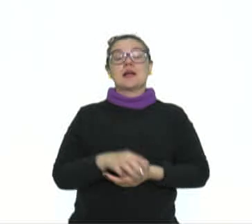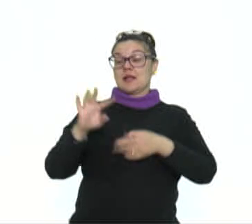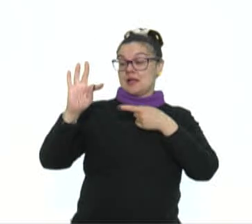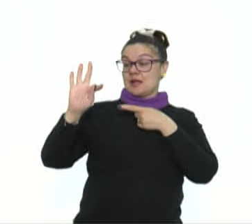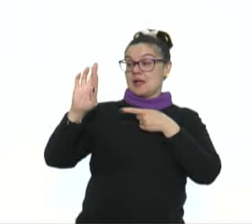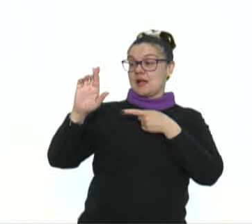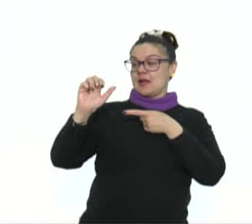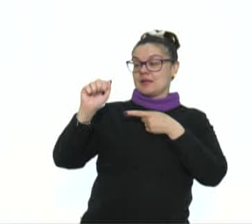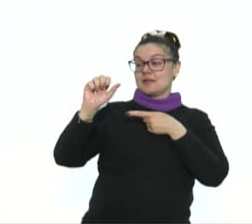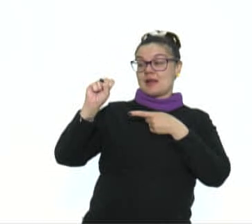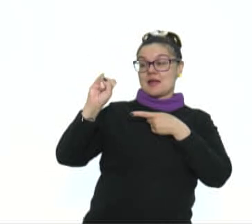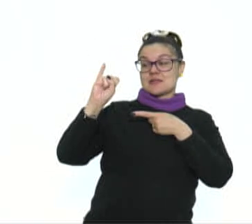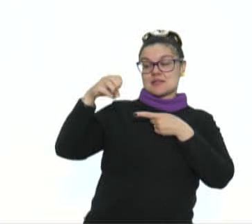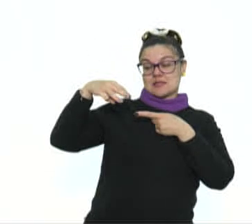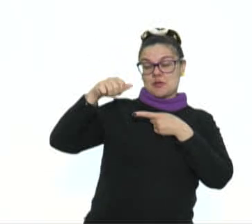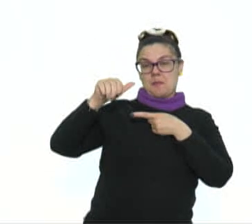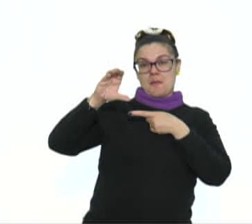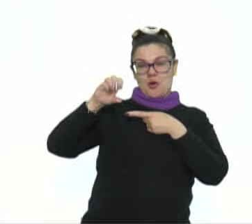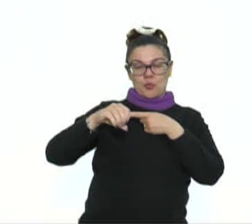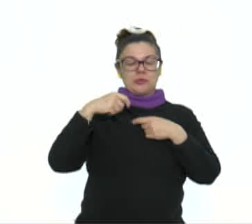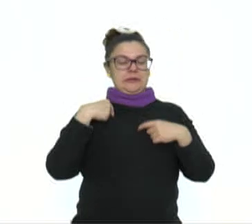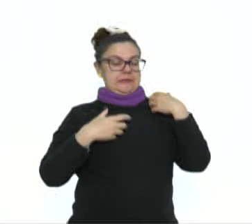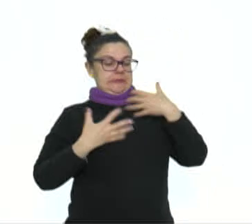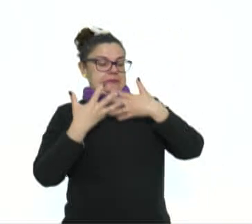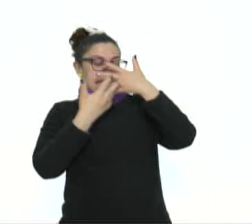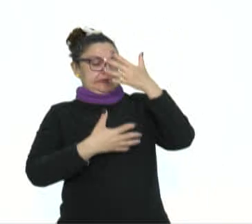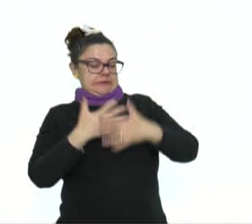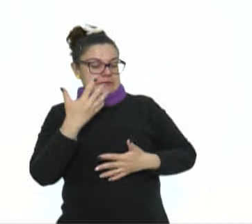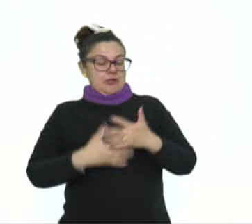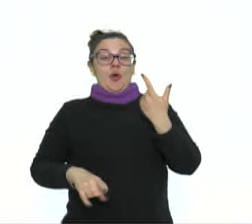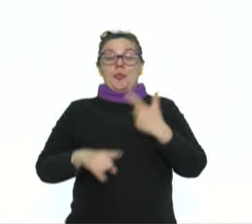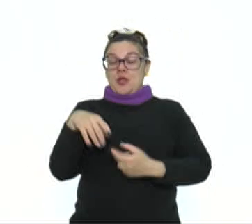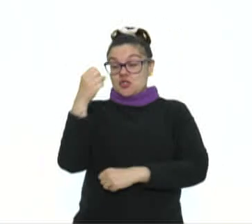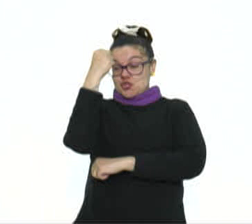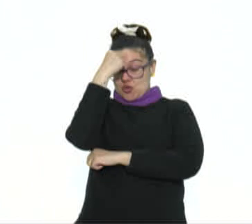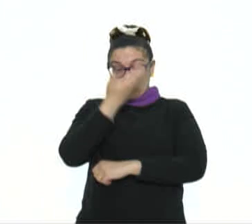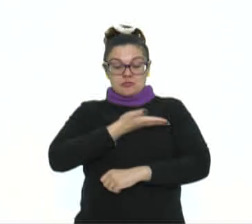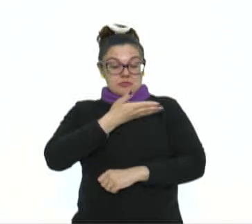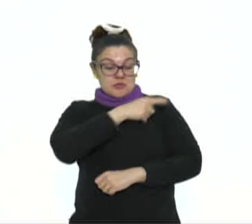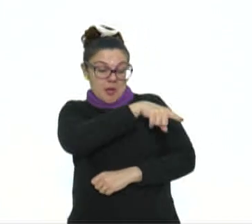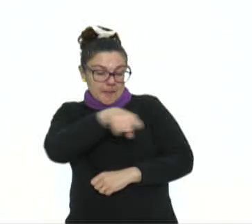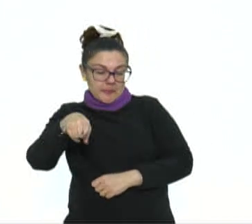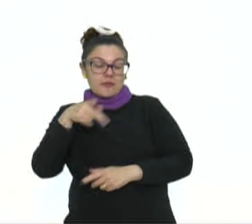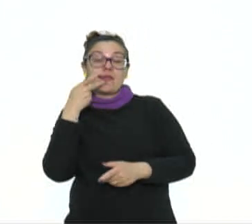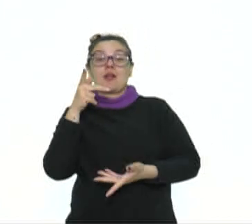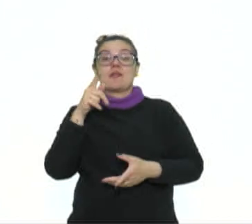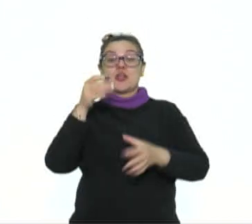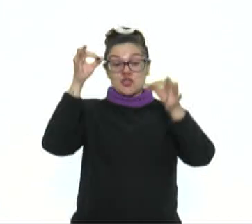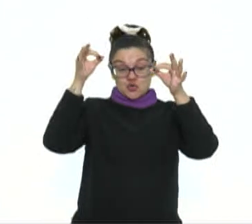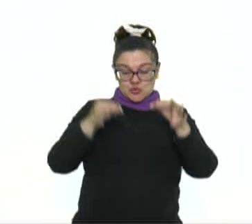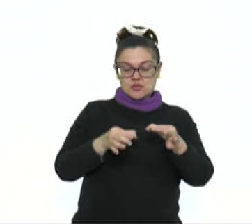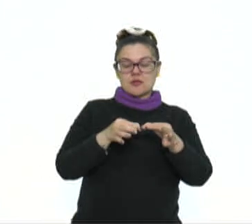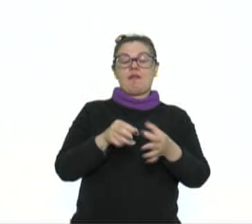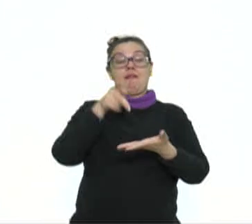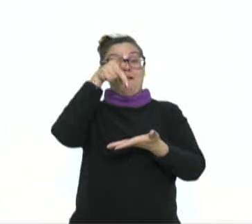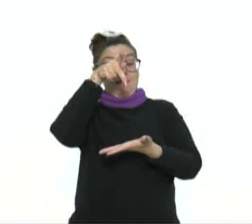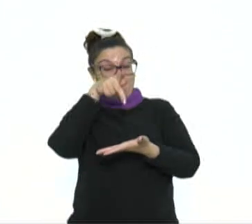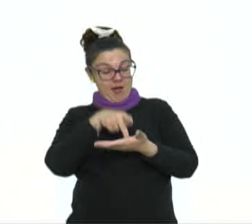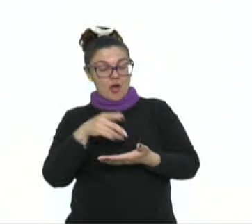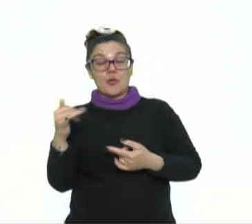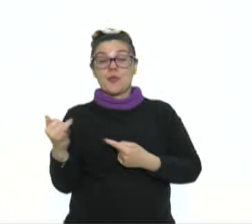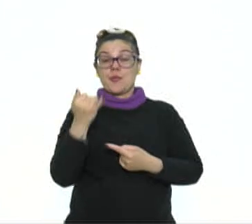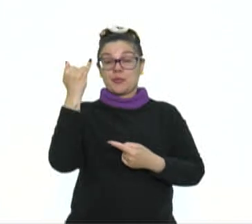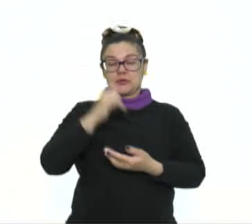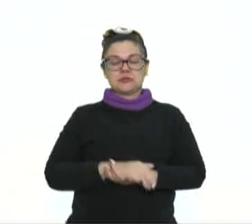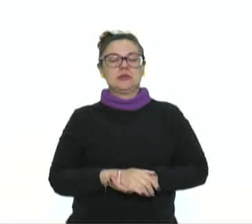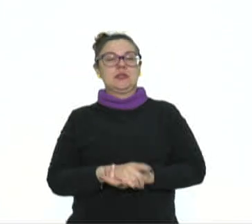estava impaciente porque Sócrates e seus amigos presumiam que a justiça era algo real e importante. Trasímaco negava isso. Em